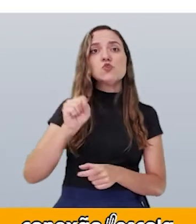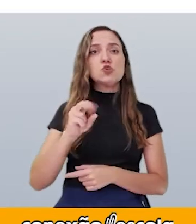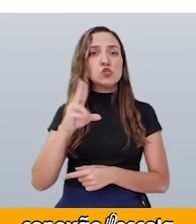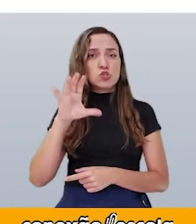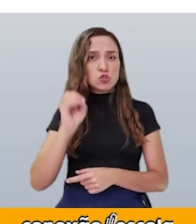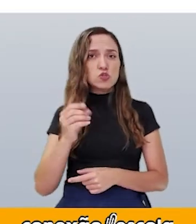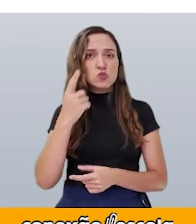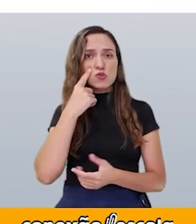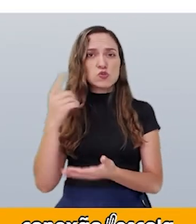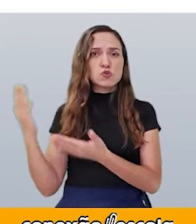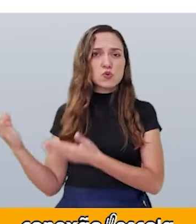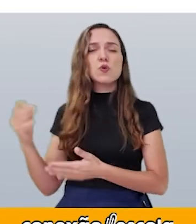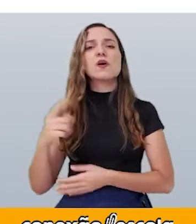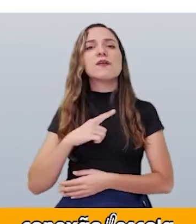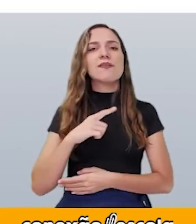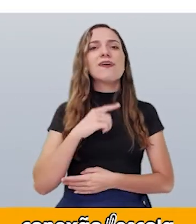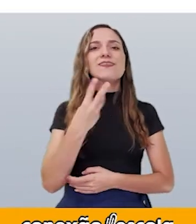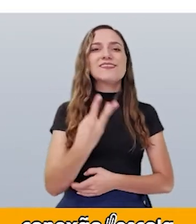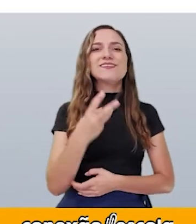suco possui